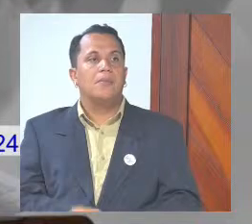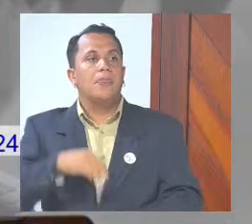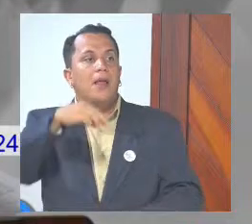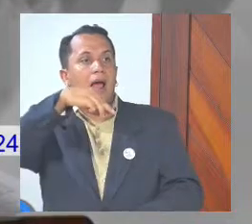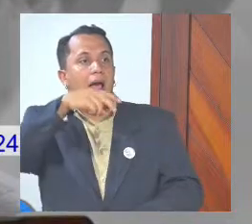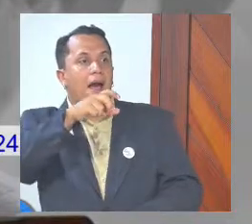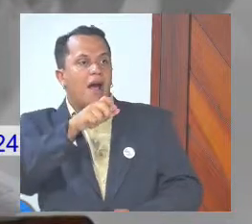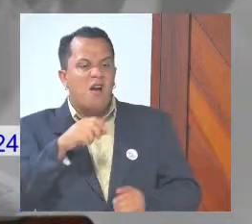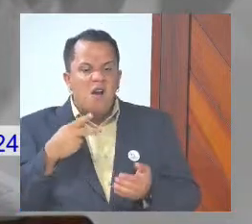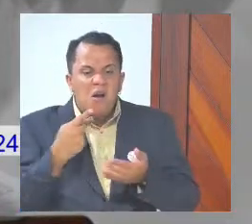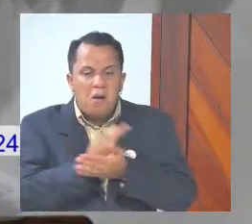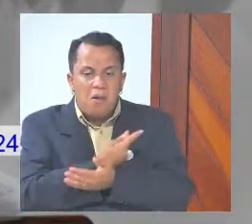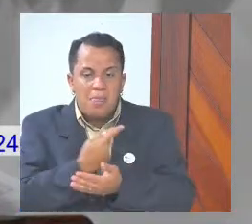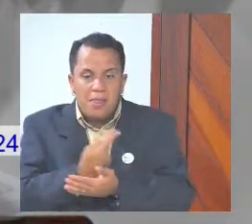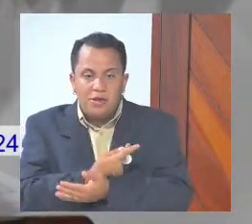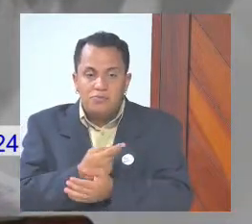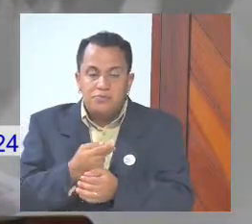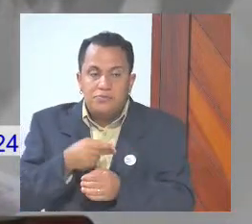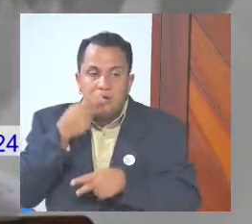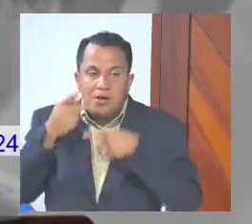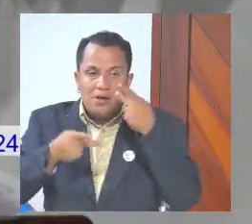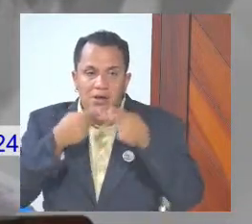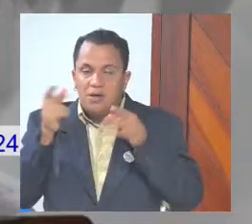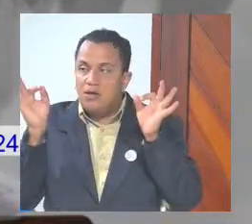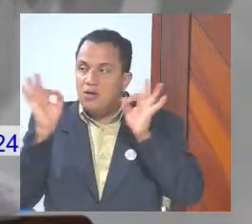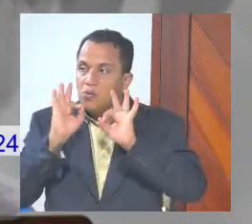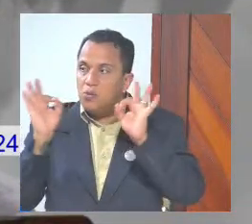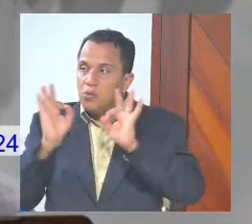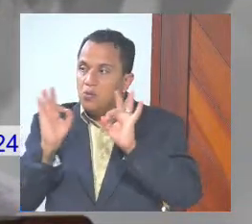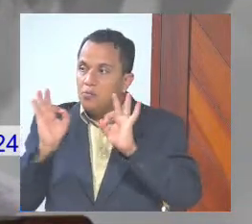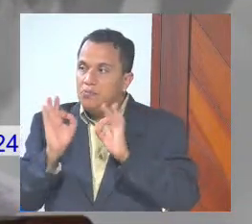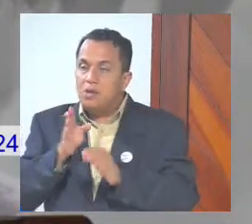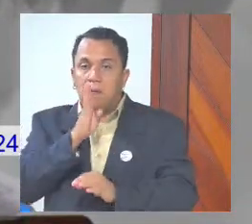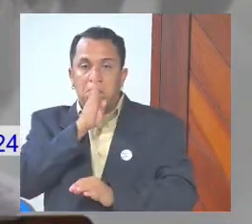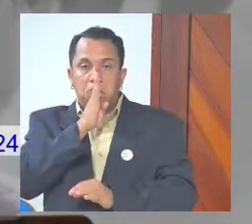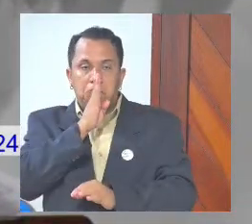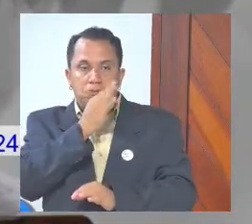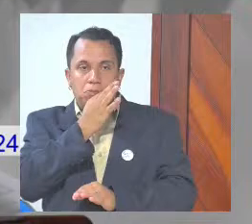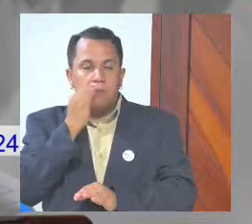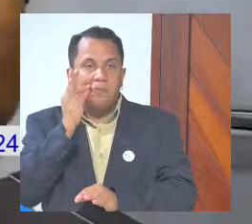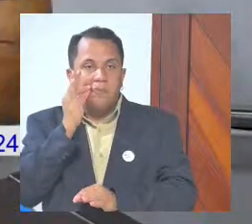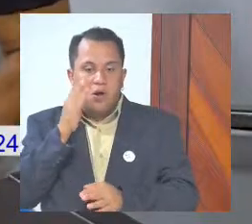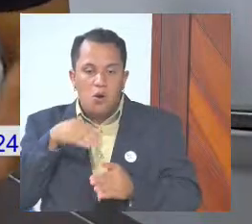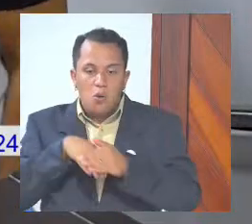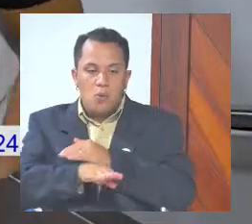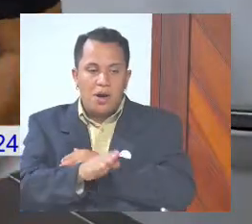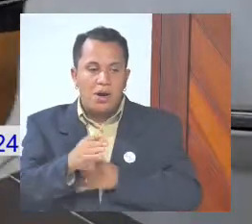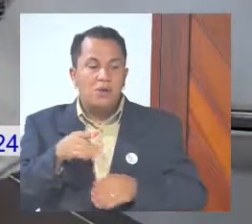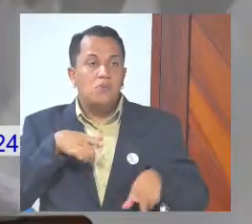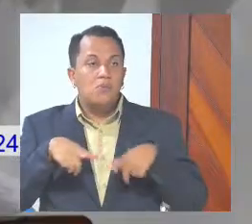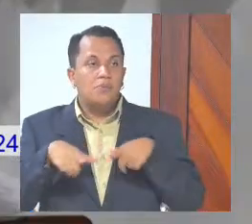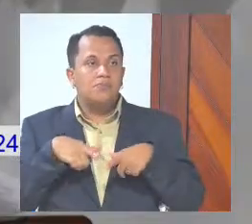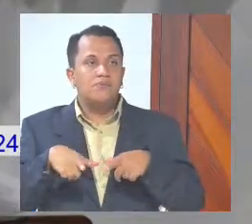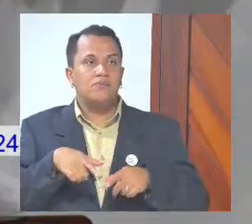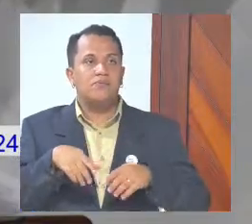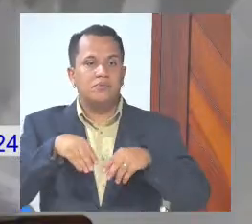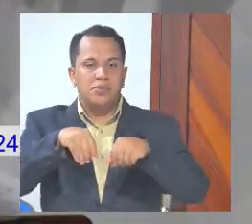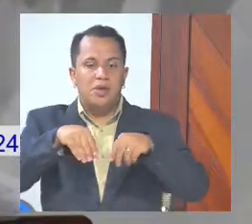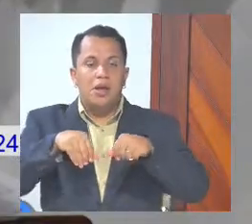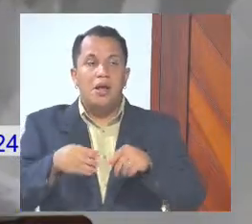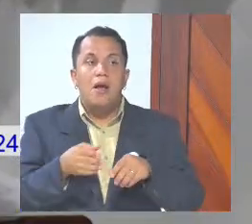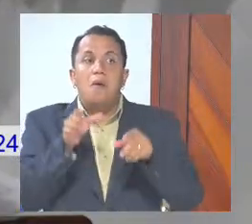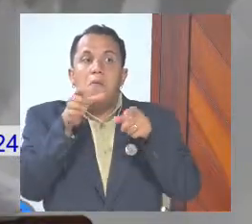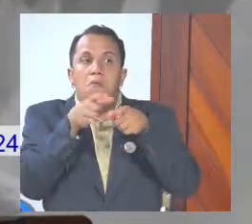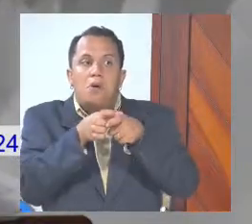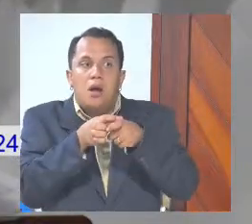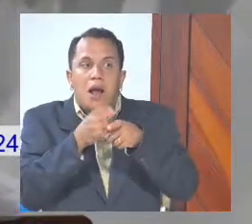manobra eleitoral. Não fale nada, fique na tua, guarda teu emprego. Farinha pouca, meu